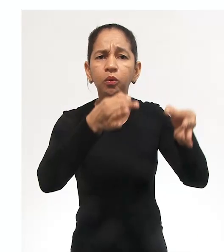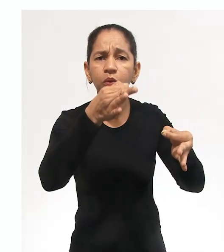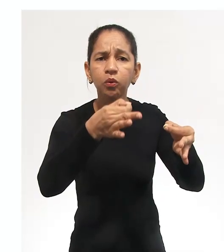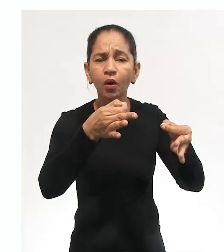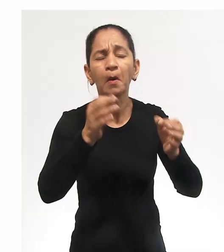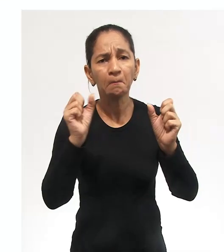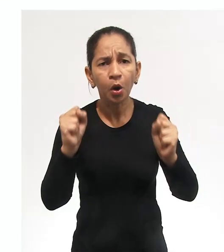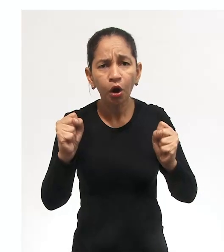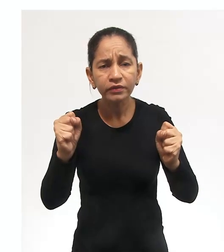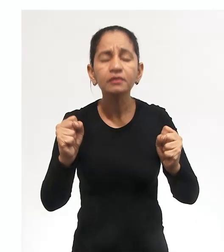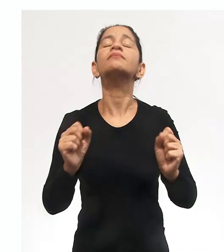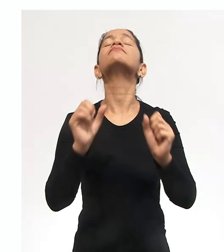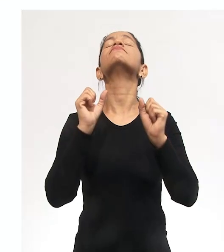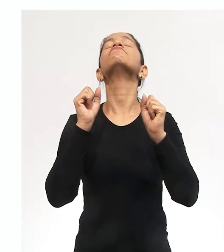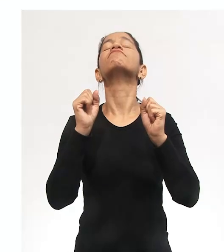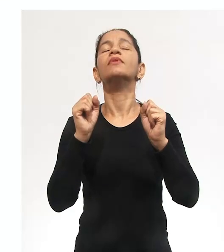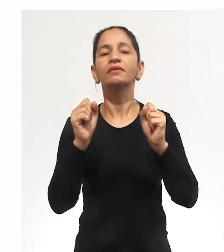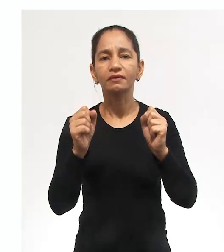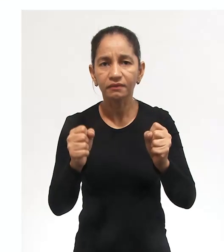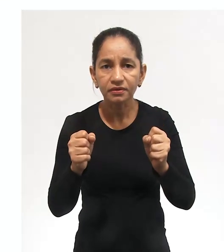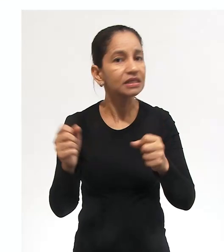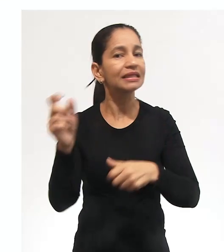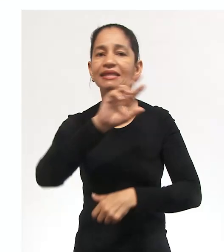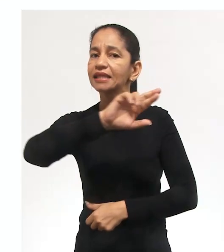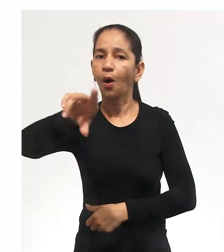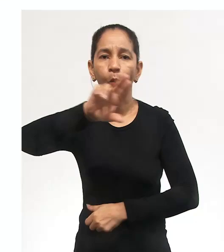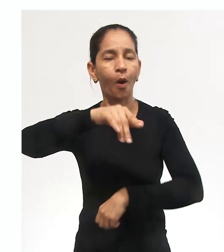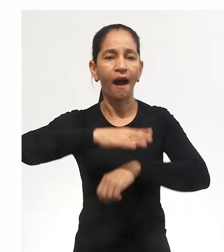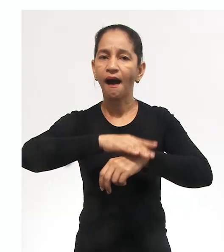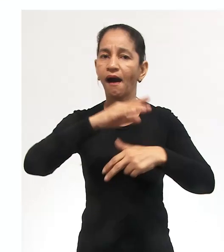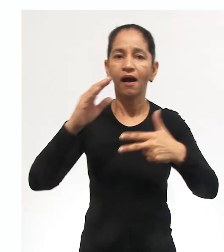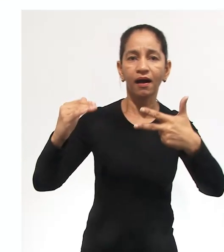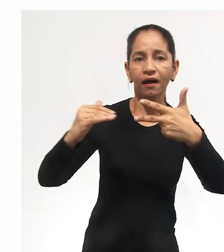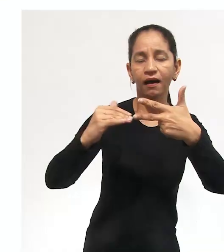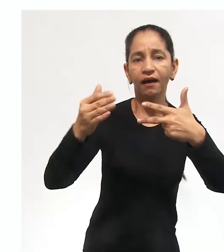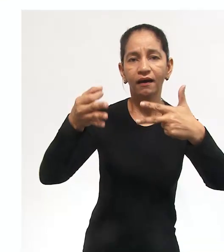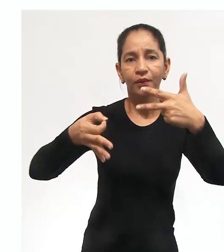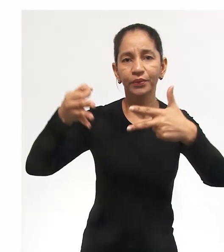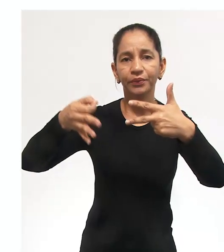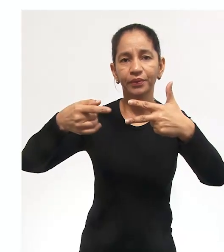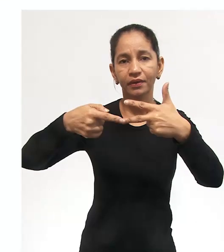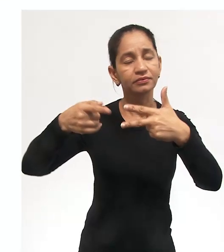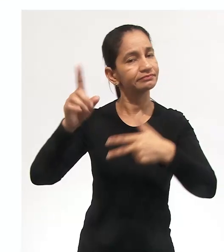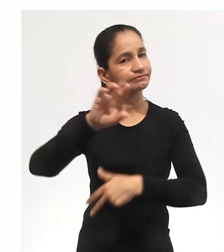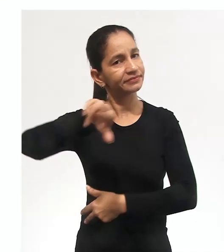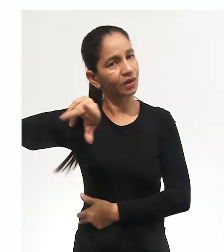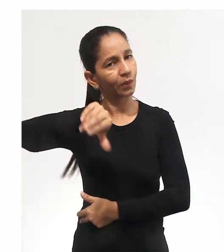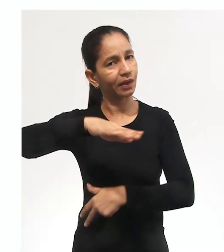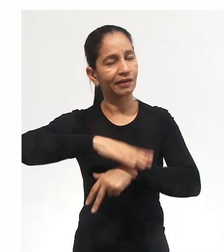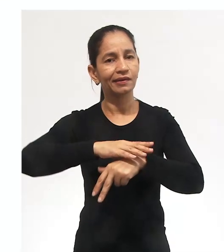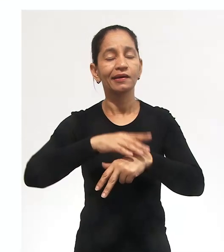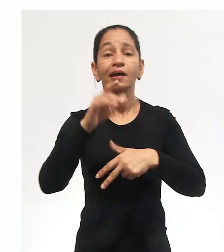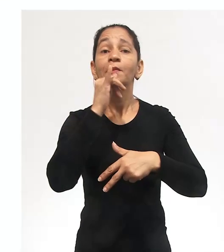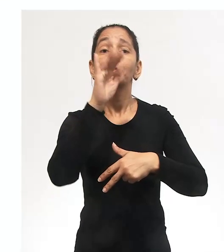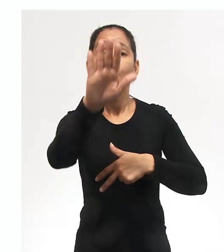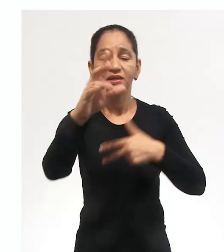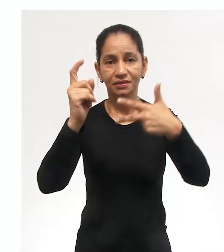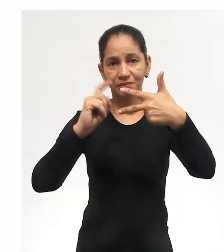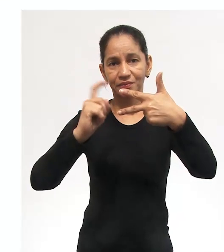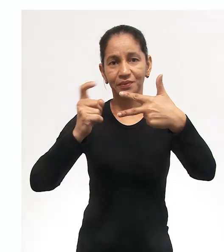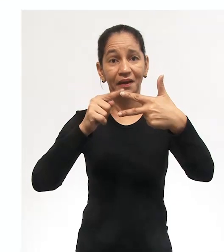legislativo ele julga, sim. Nesses casos, sim. Não é o poder judiciário. Né? Já o executivo, aqui agora, ó, executivo, também tem